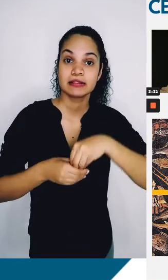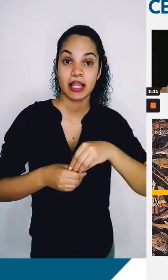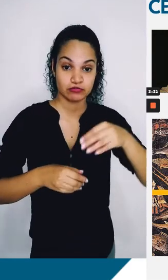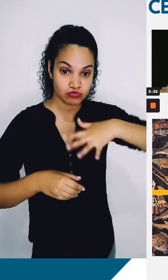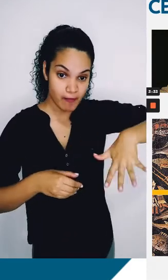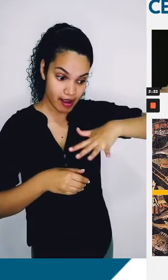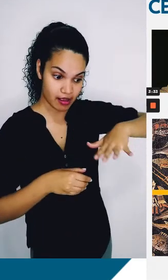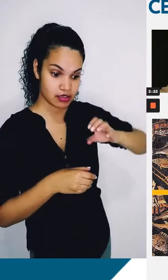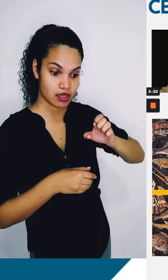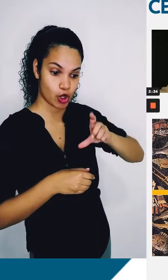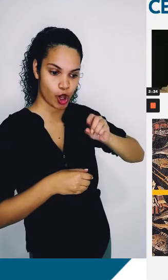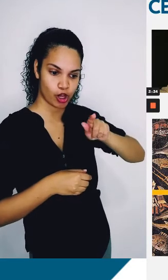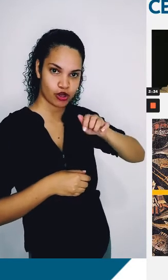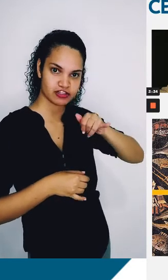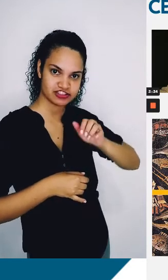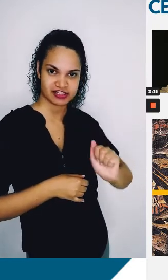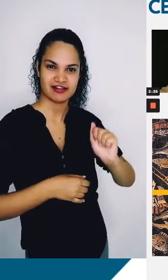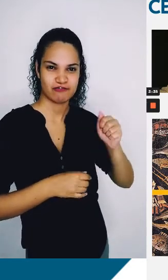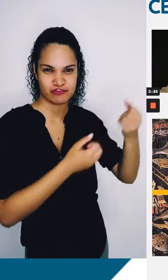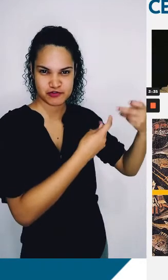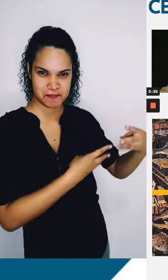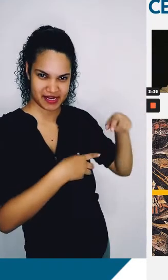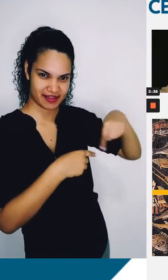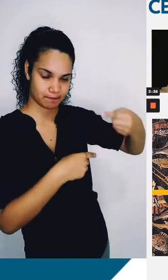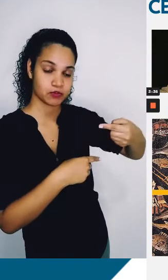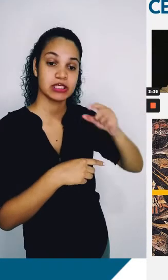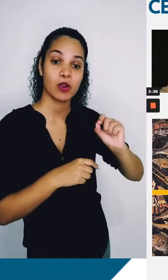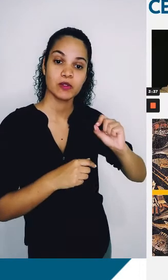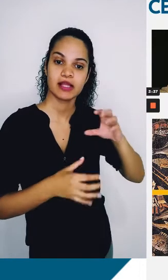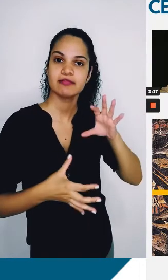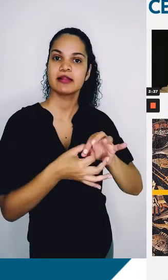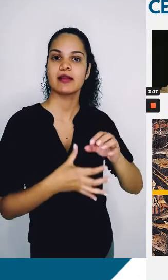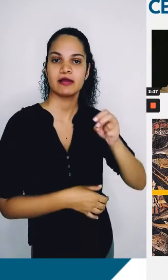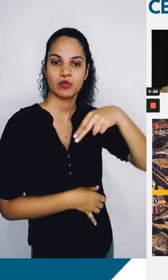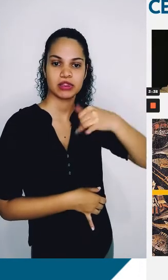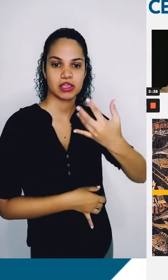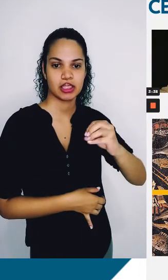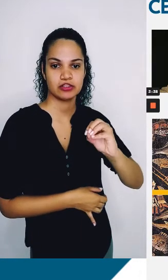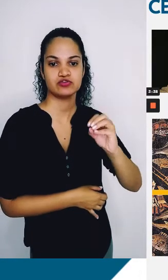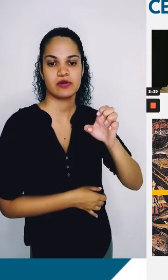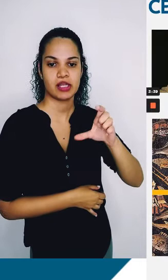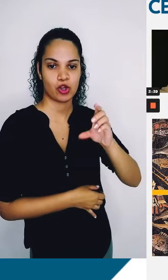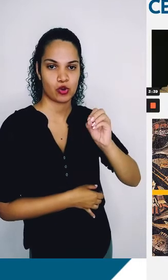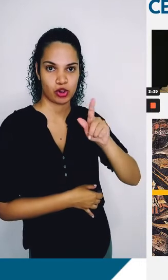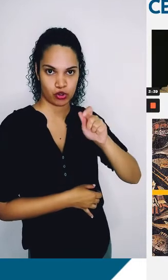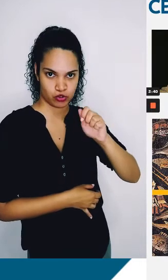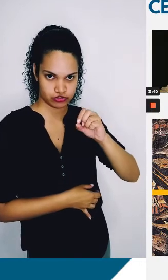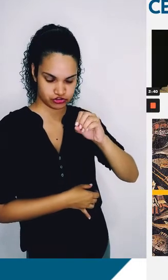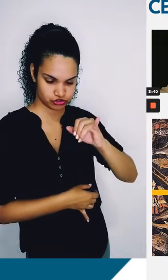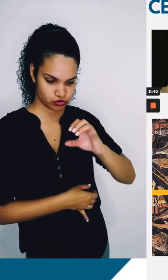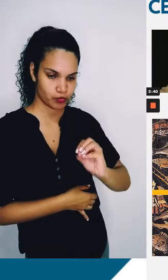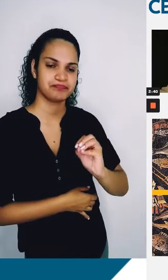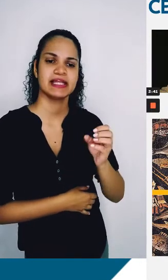organismo numa comunidade ecológica, nós vamos entrar agora nessa explicação, faz parte do nicho ecológico. Quando a gente